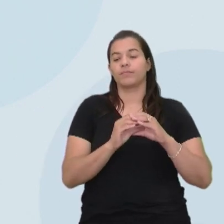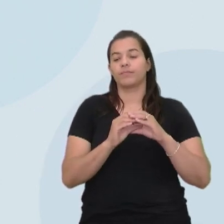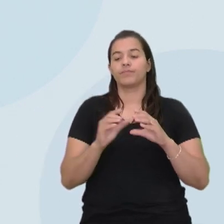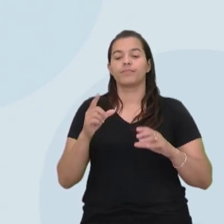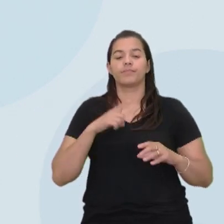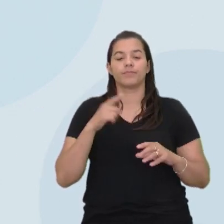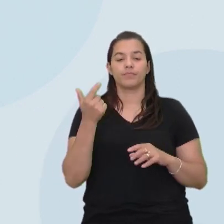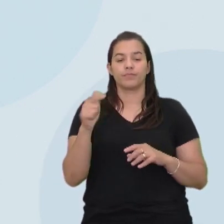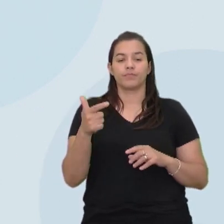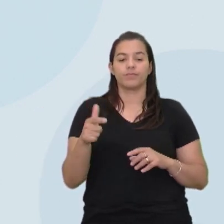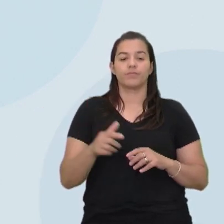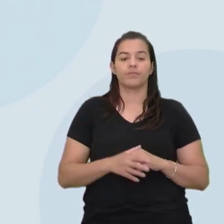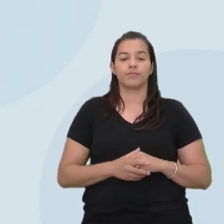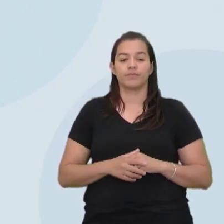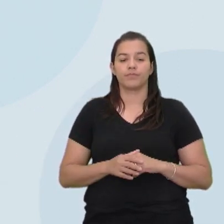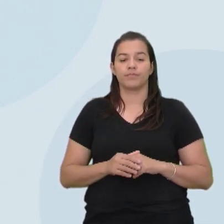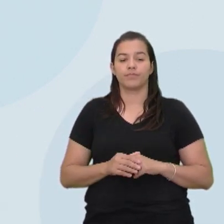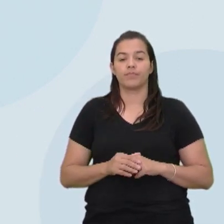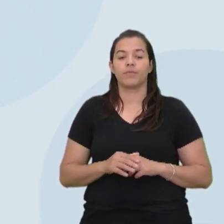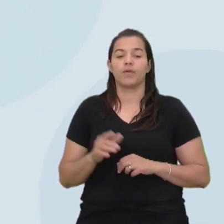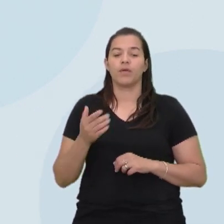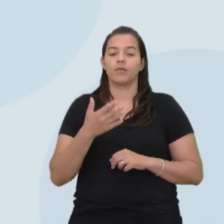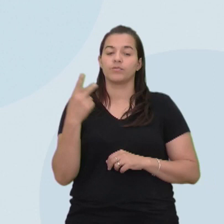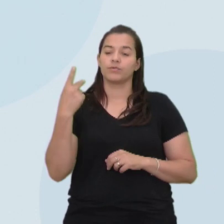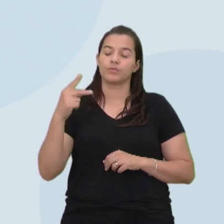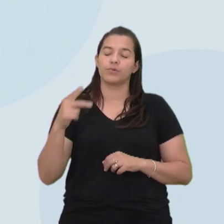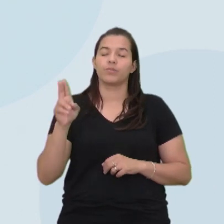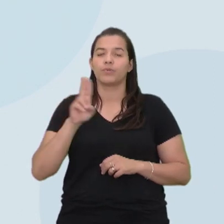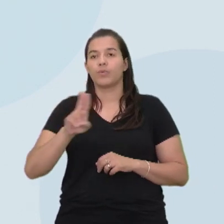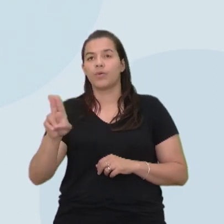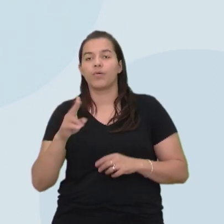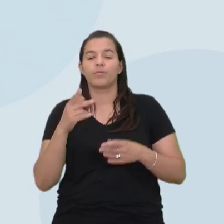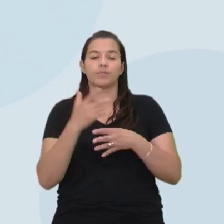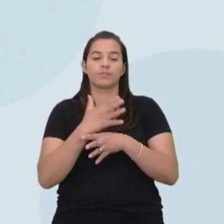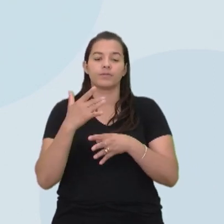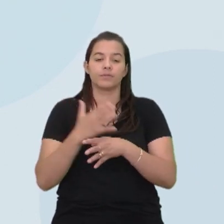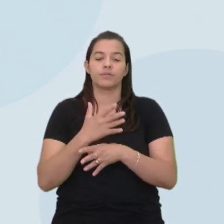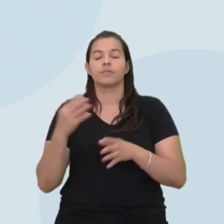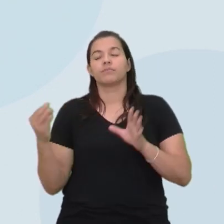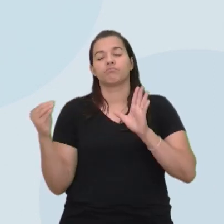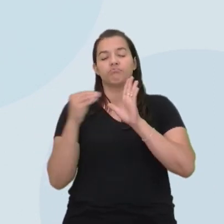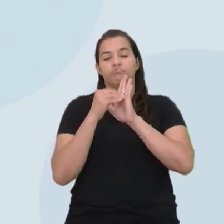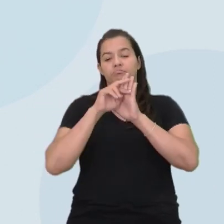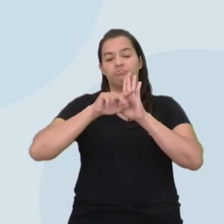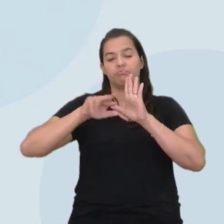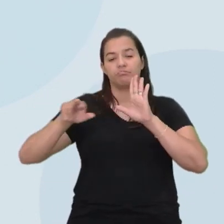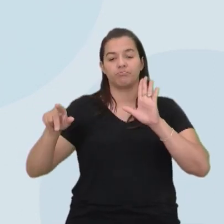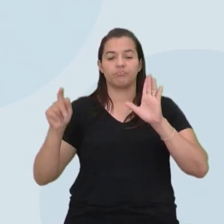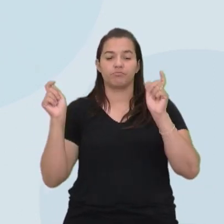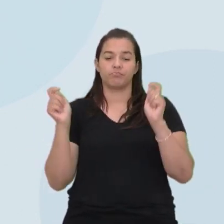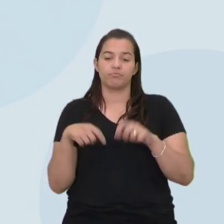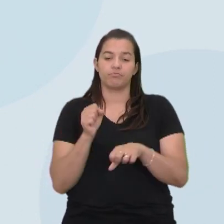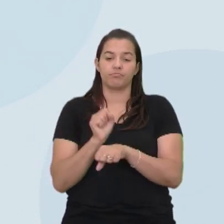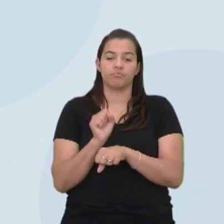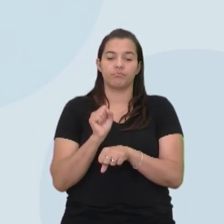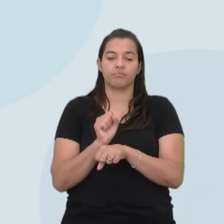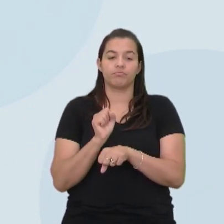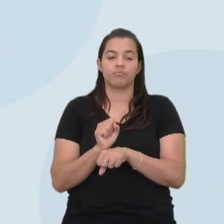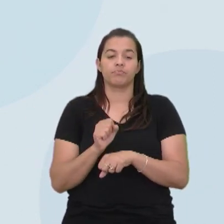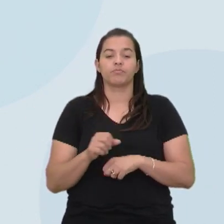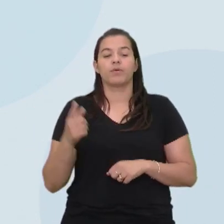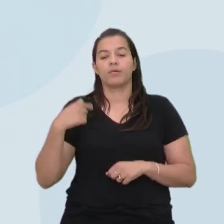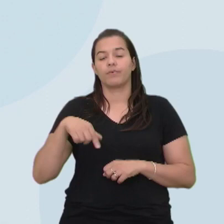é de encaixar. Então aqui pergunte, você pode pôr qual é o seu nome, qual a cidade, você pode pôr várias coisas aqui dentro. E pode esperar. E aí vai aparecer